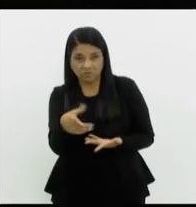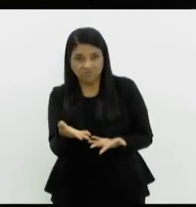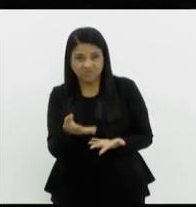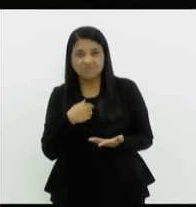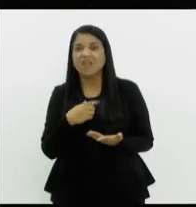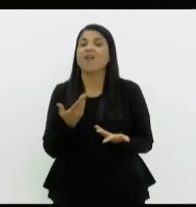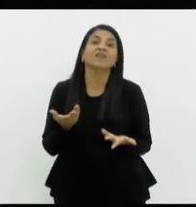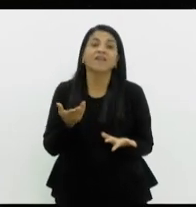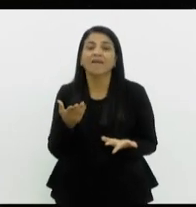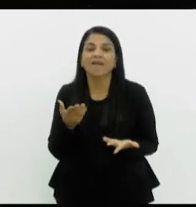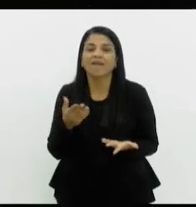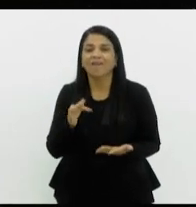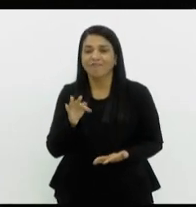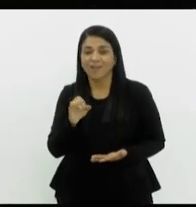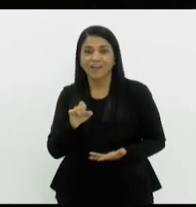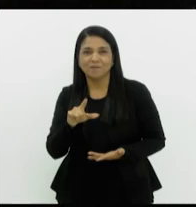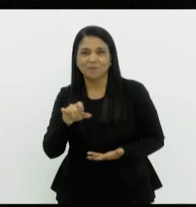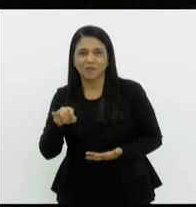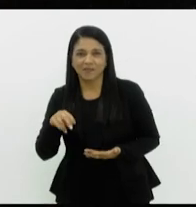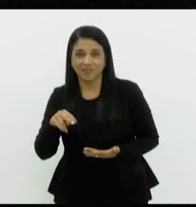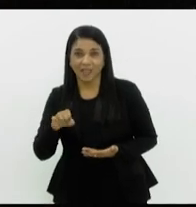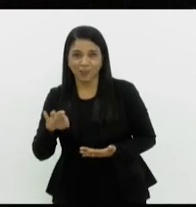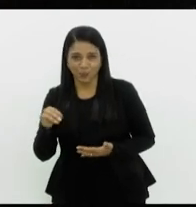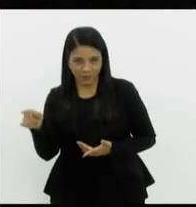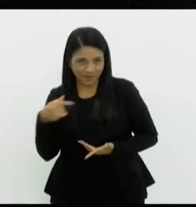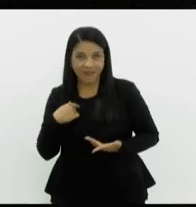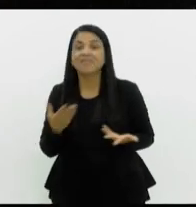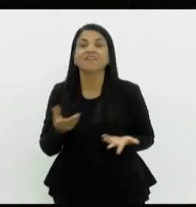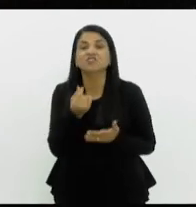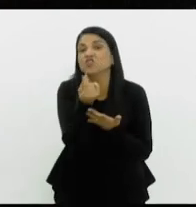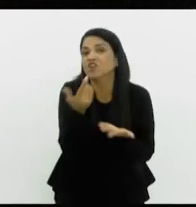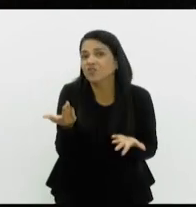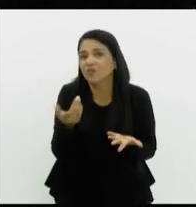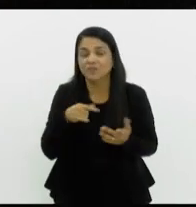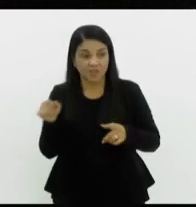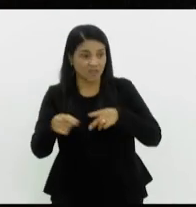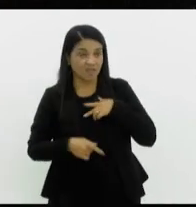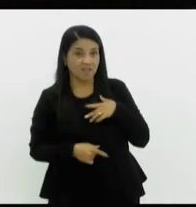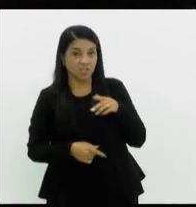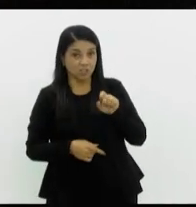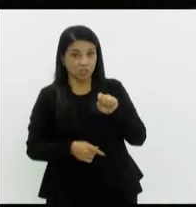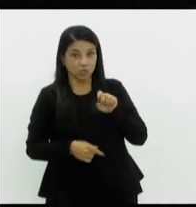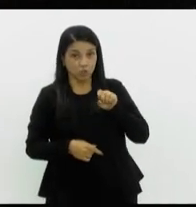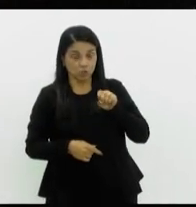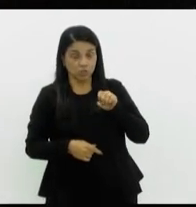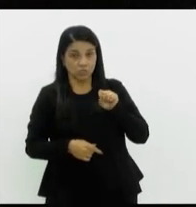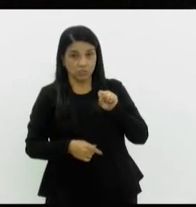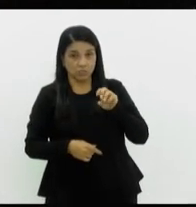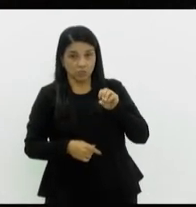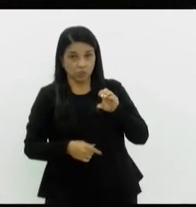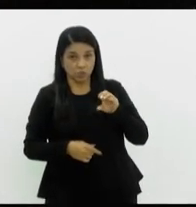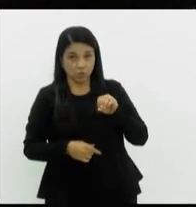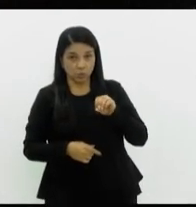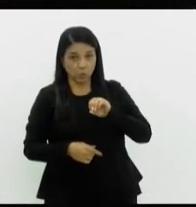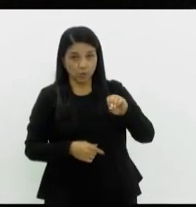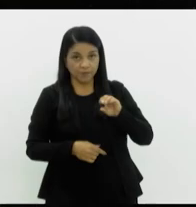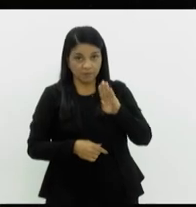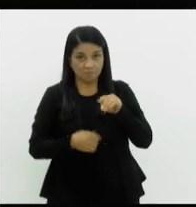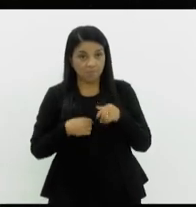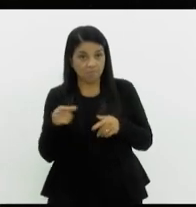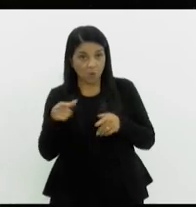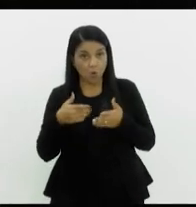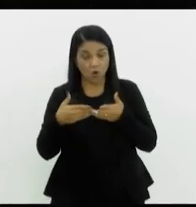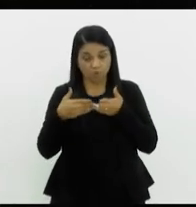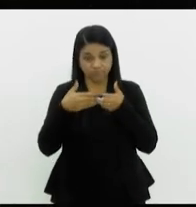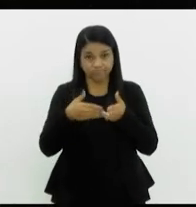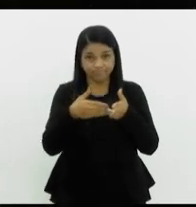dinheiro? Pedro Scooby pegou os amigos e foi levar a lancha para lá, jet ski, para tentar ajudar. Aí sabe o que aconteceu? Não acaba aí,